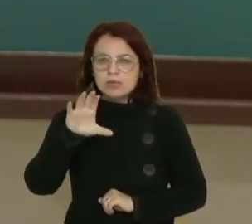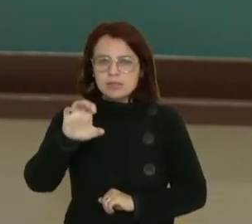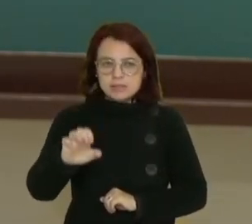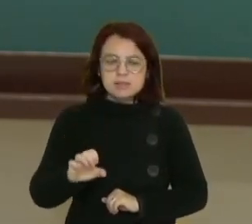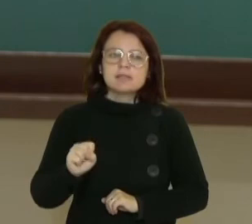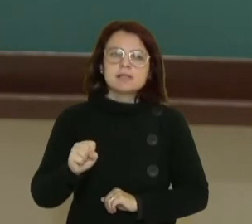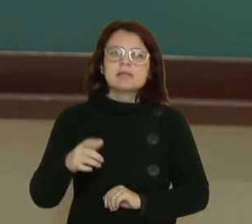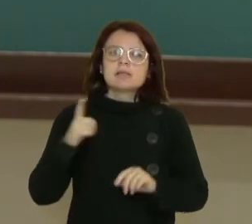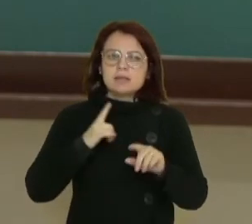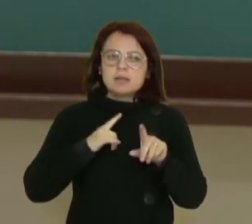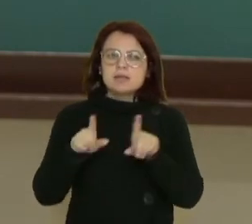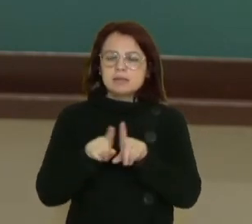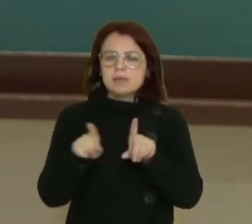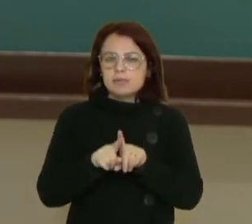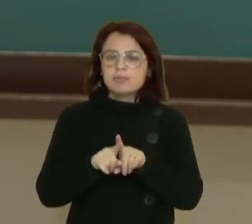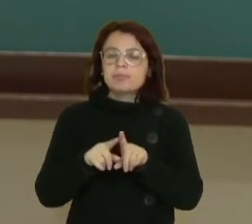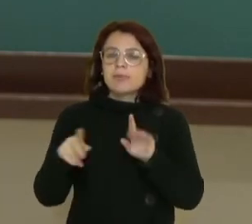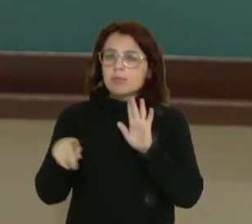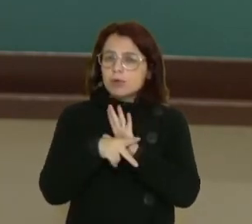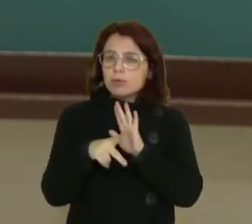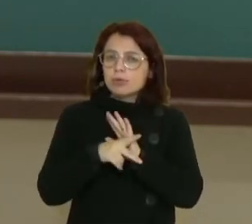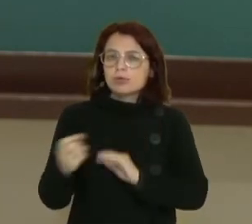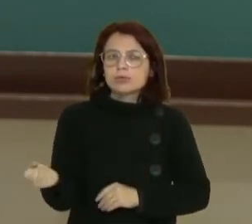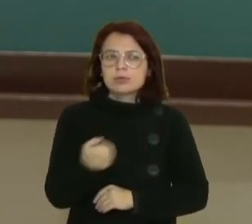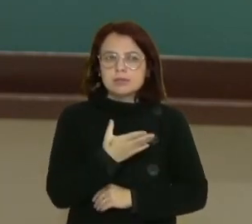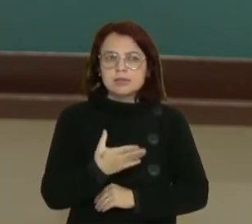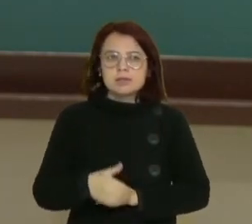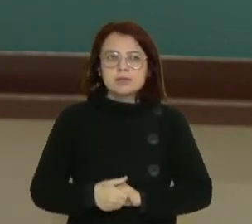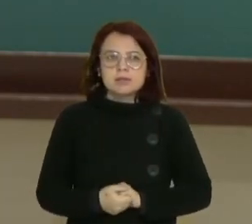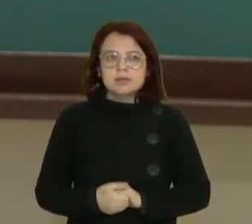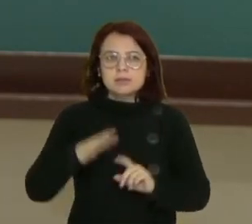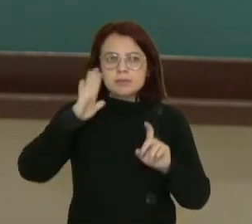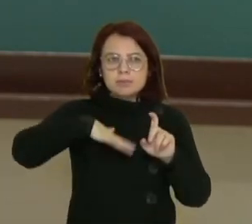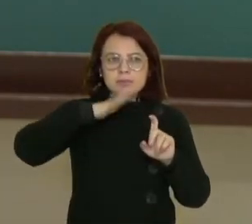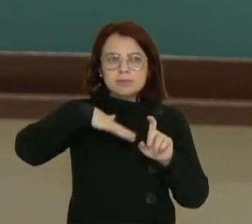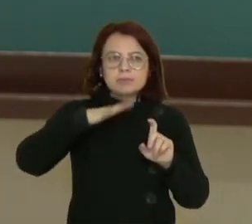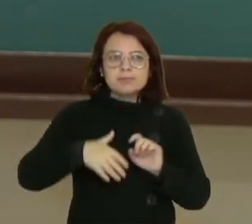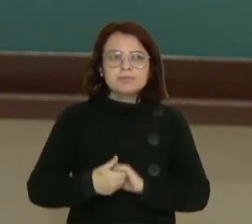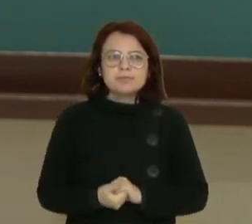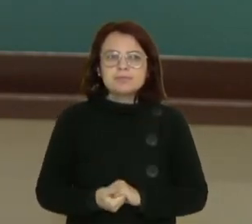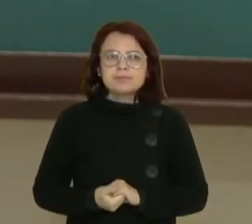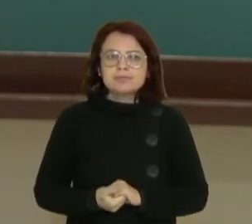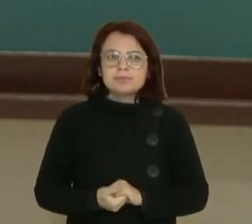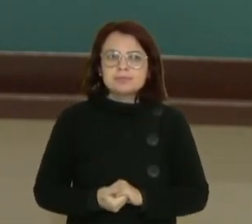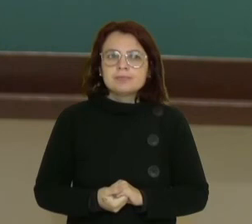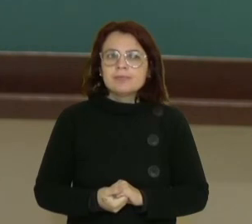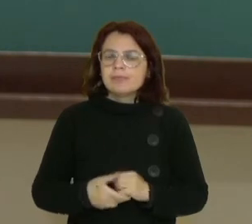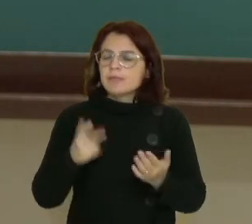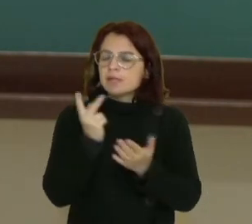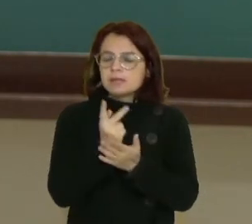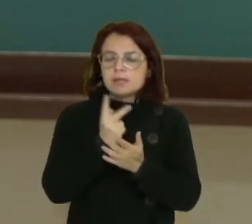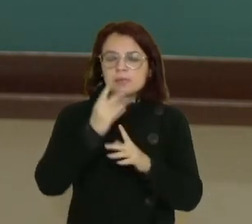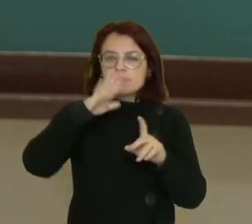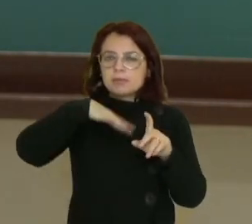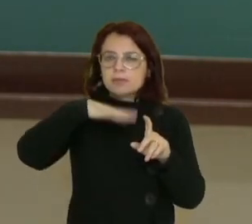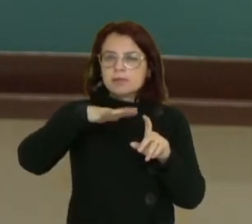tudo isso traz a atualidade dos mitos. E os mitos estão sempre sendo